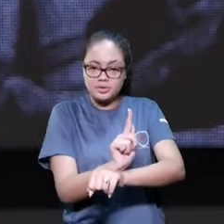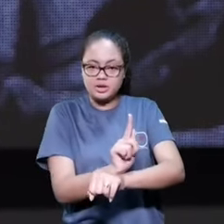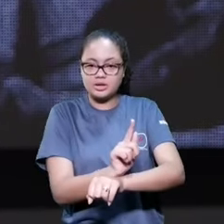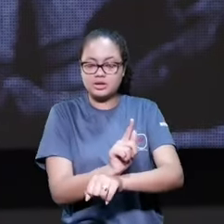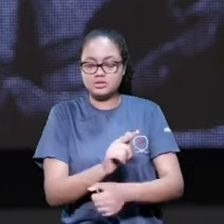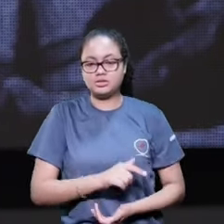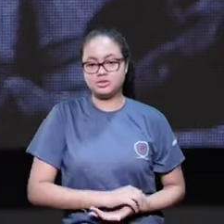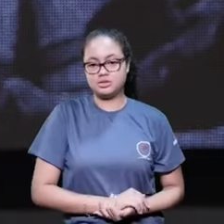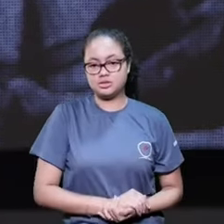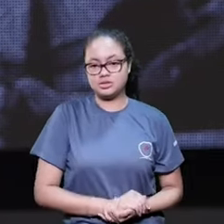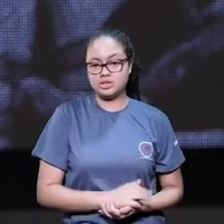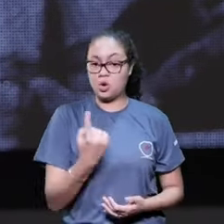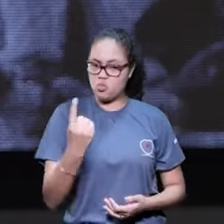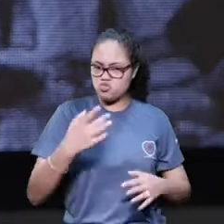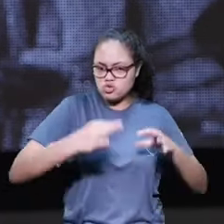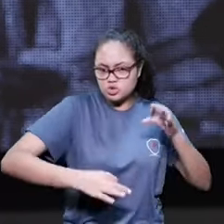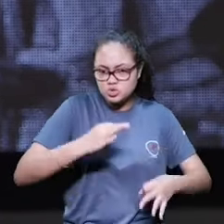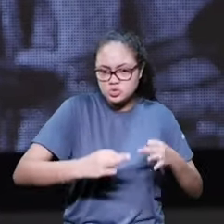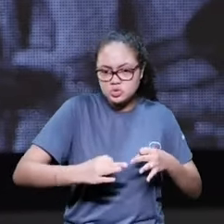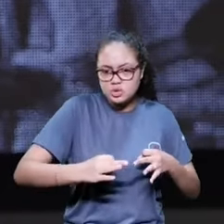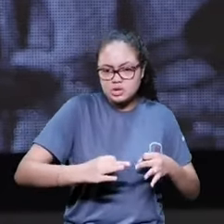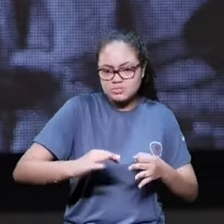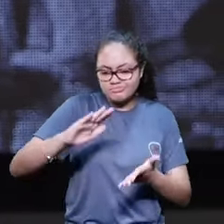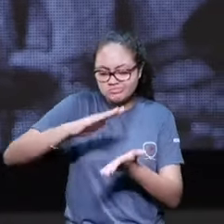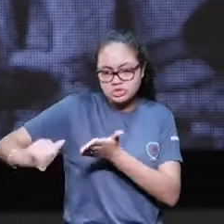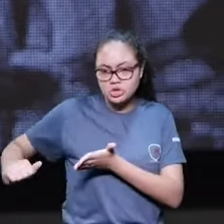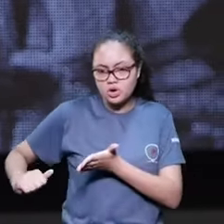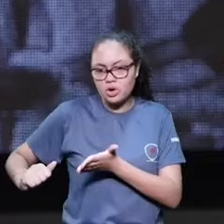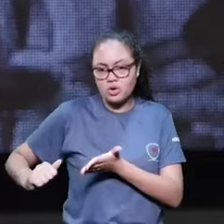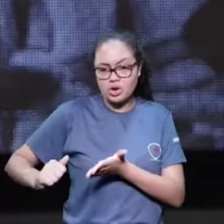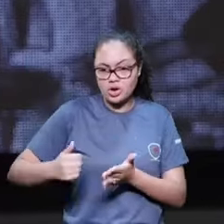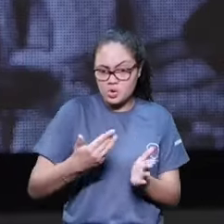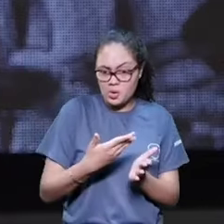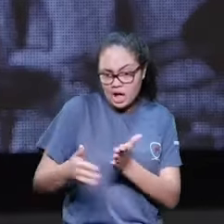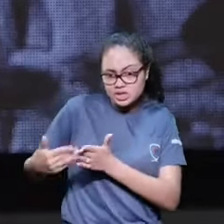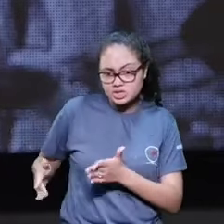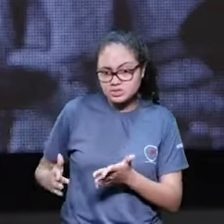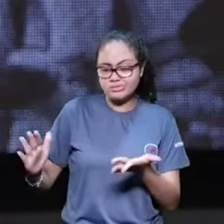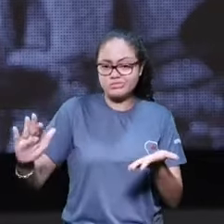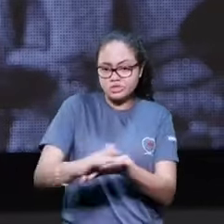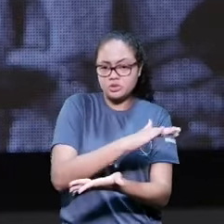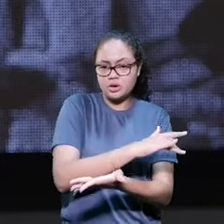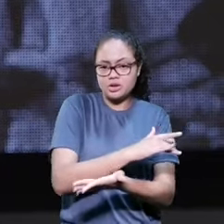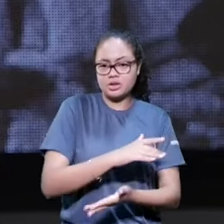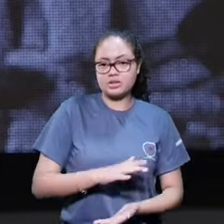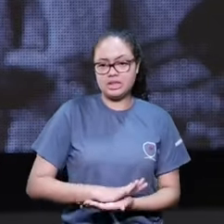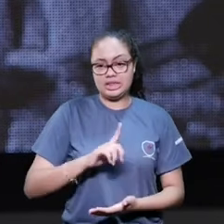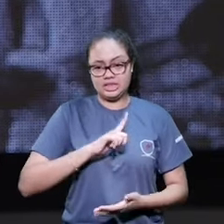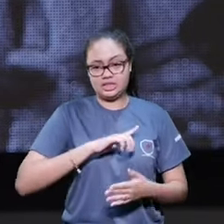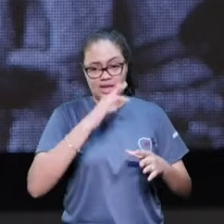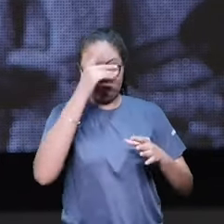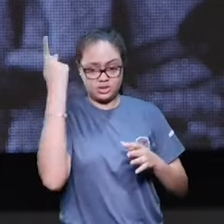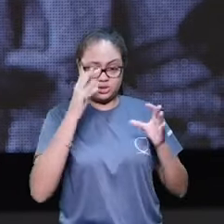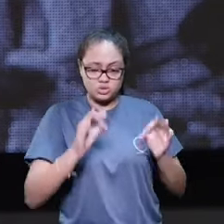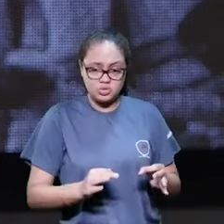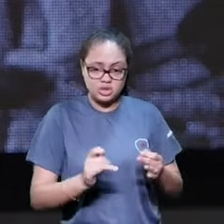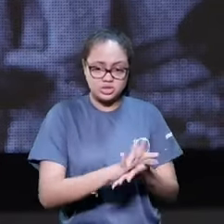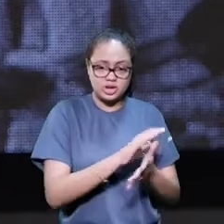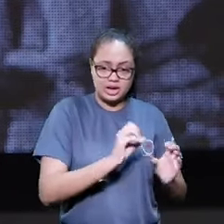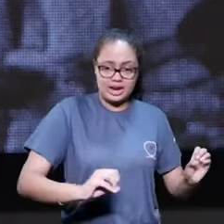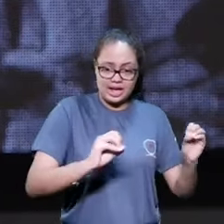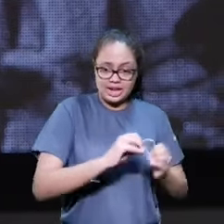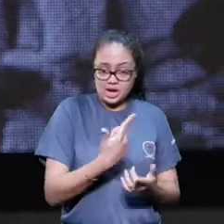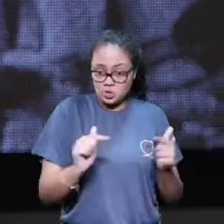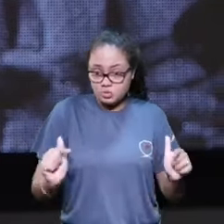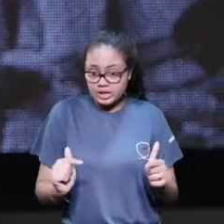destrói. Tinha um justo, Ló, mas fez o quê? Arrancou. E o resto? Destruiu. O critério era esse. Tem justo? Não destrói. Não tem